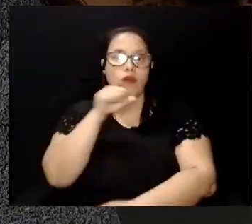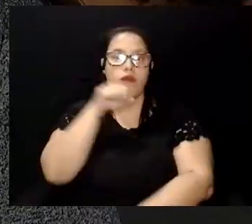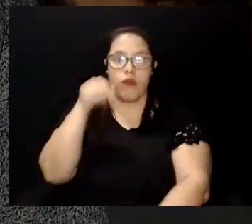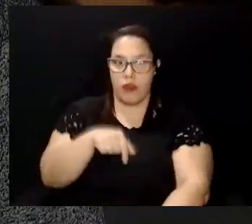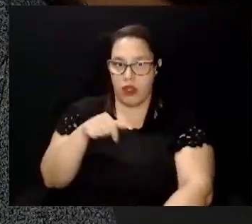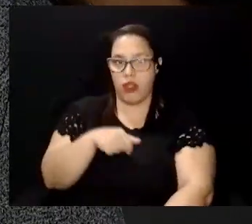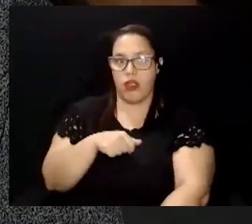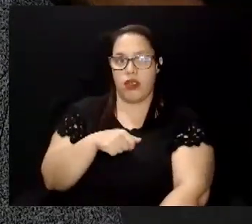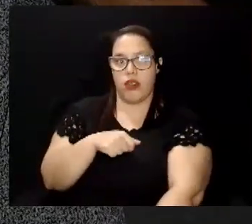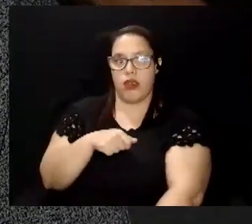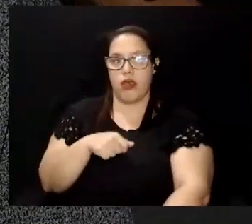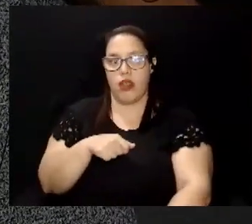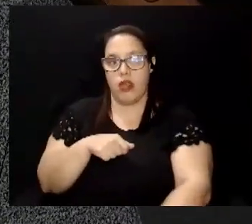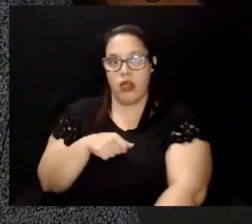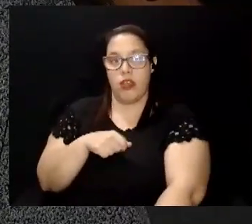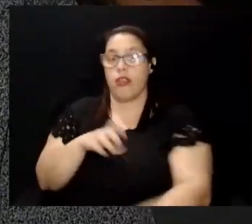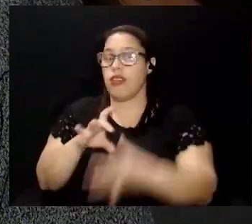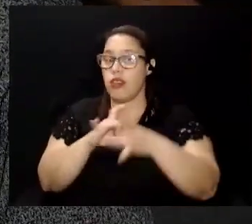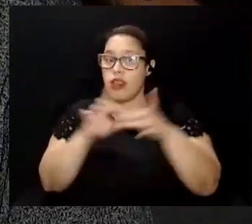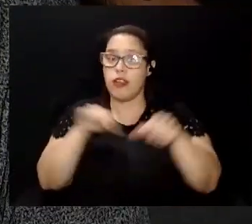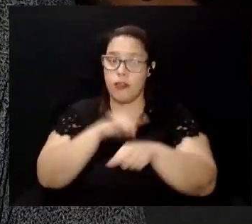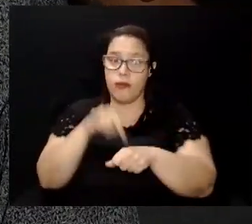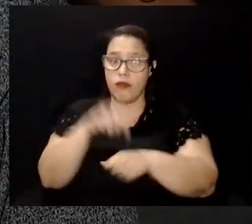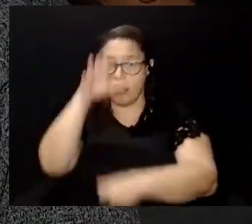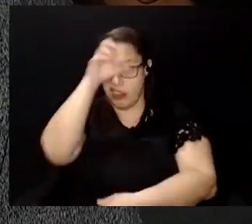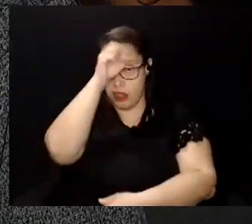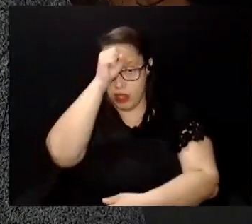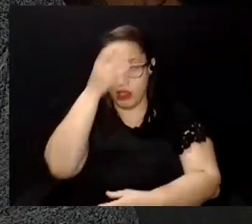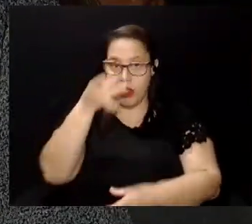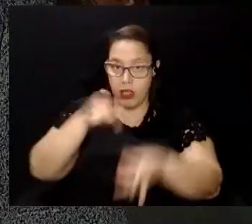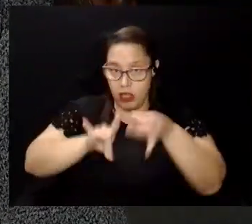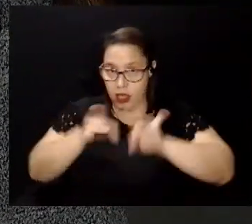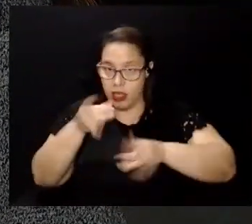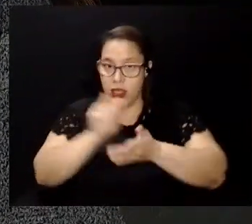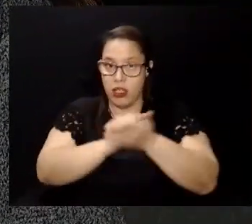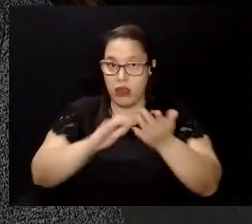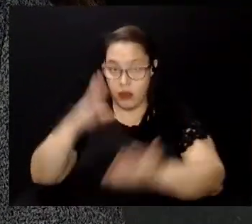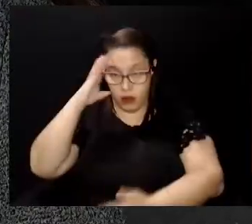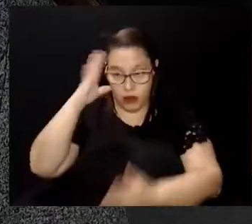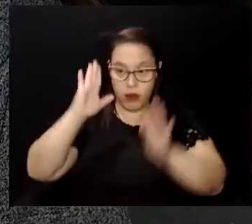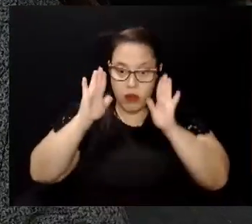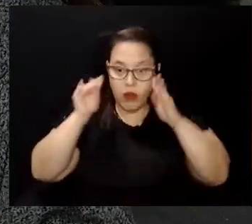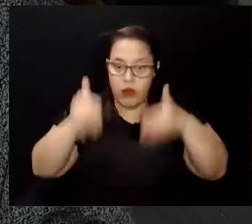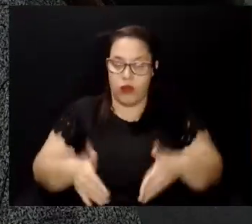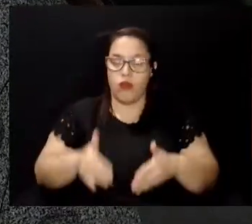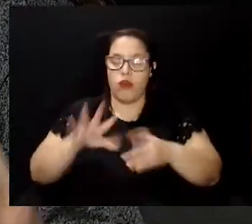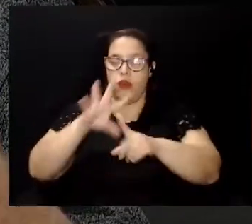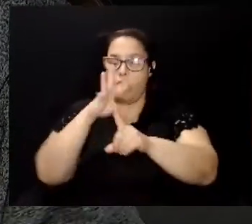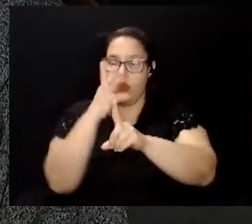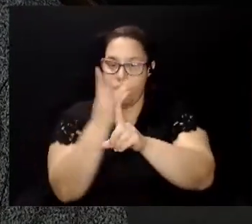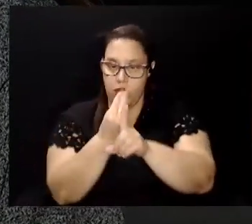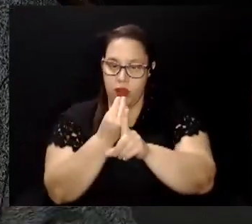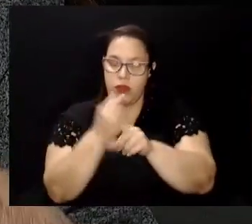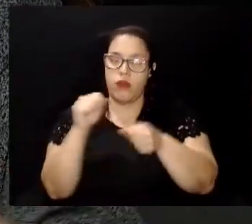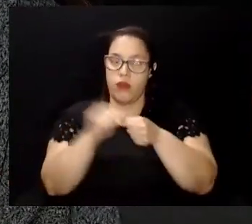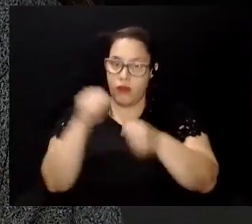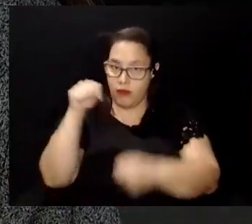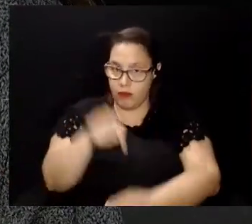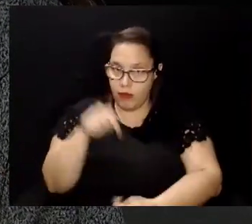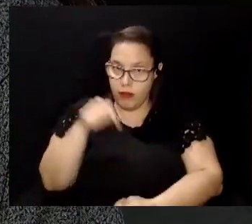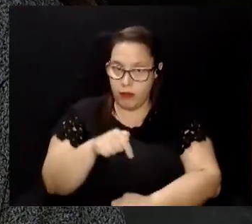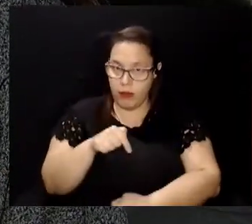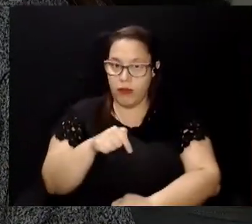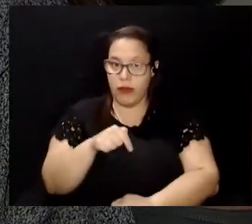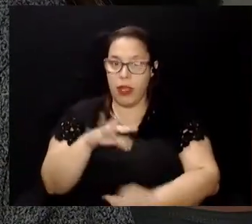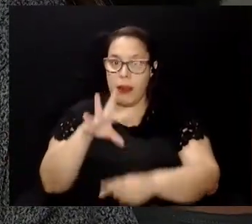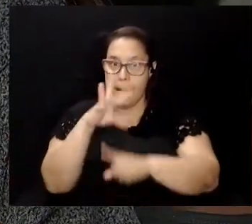mães que têm os filhos aqui, né, e que têm um tempo livre para aprender uma atividade, né? O principal foco do artesanato que a gente